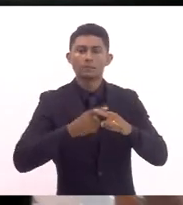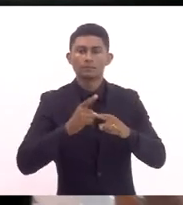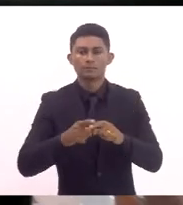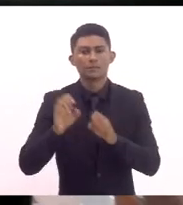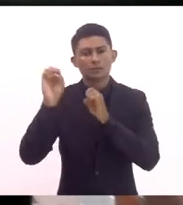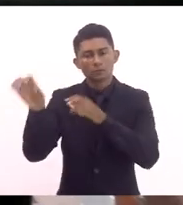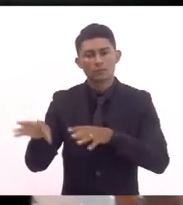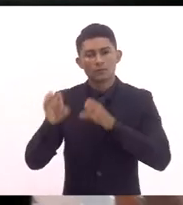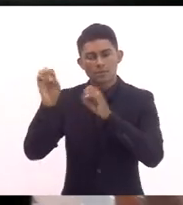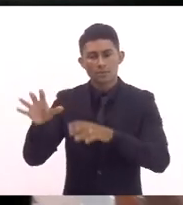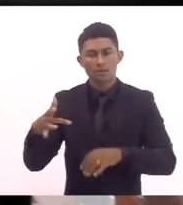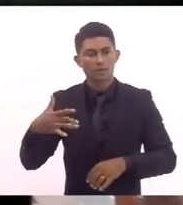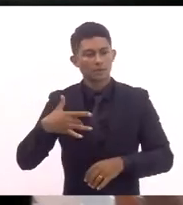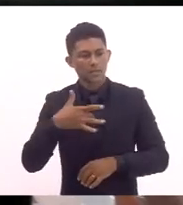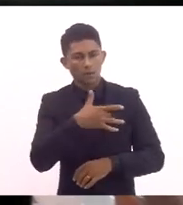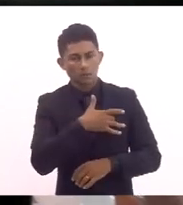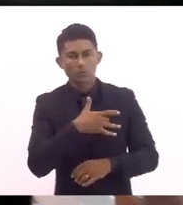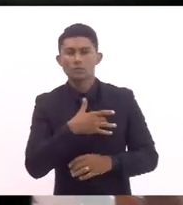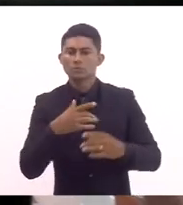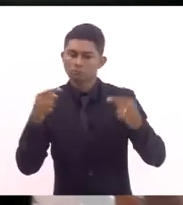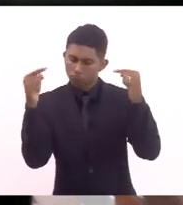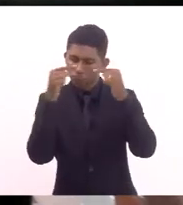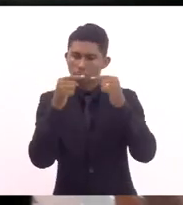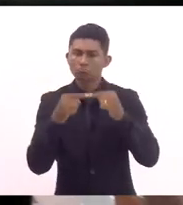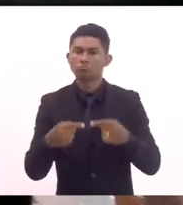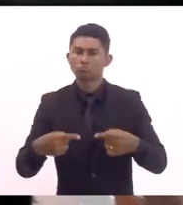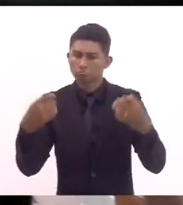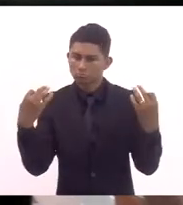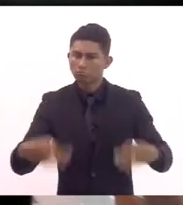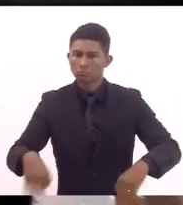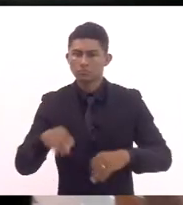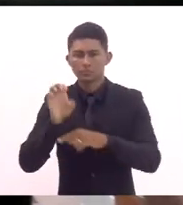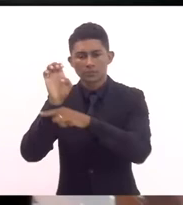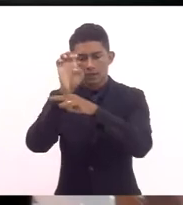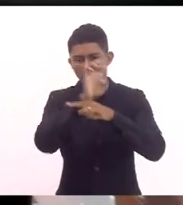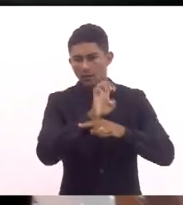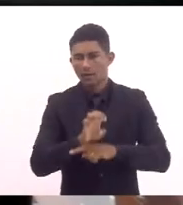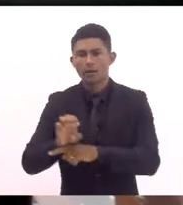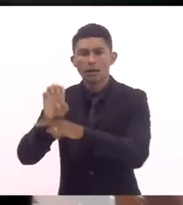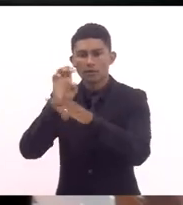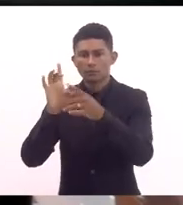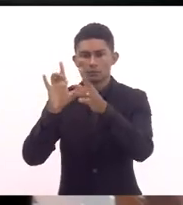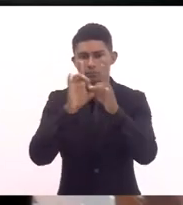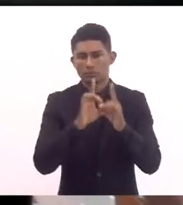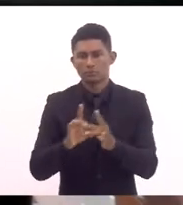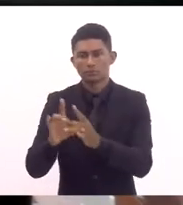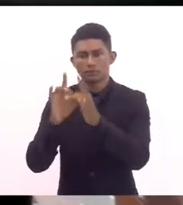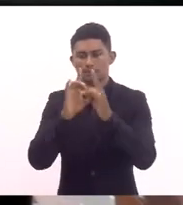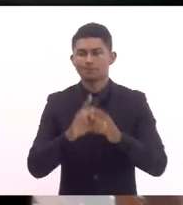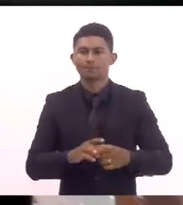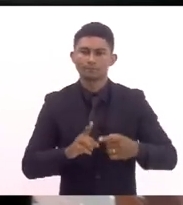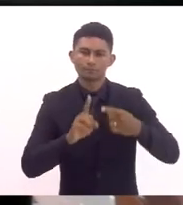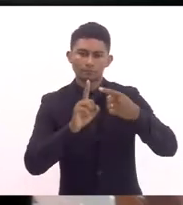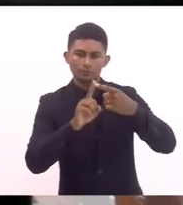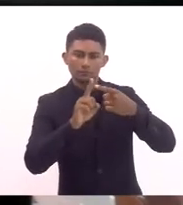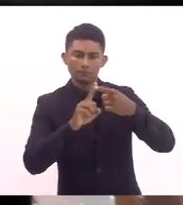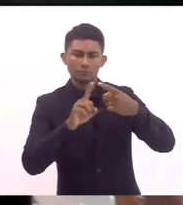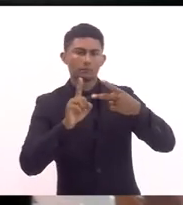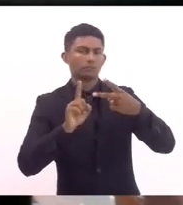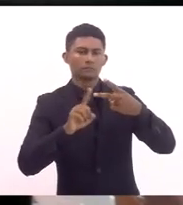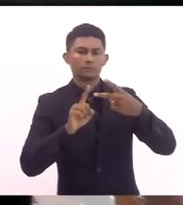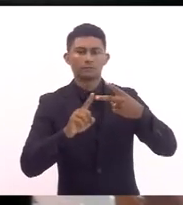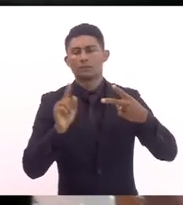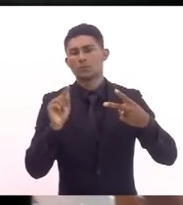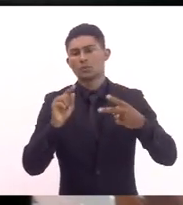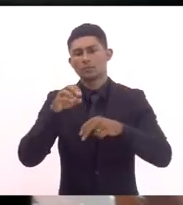saúde são de competência concorrente da União dos estados e do Distrito Federal e a outra ideia